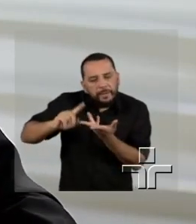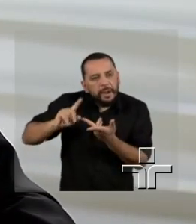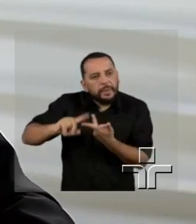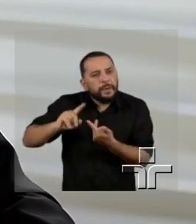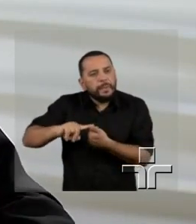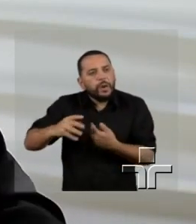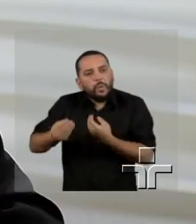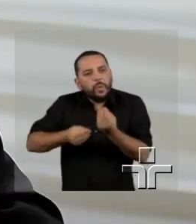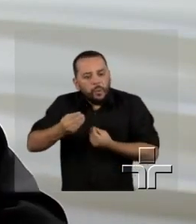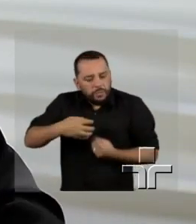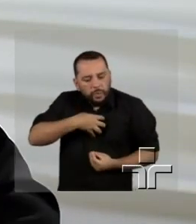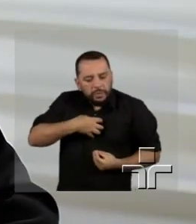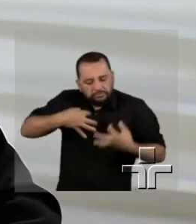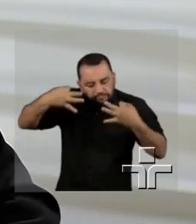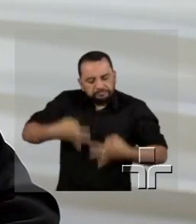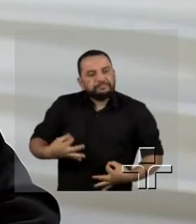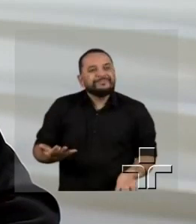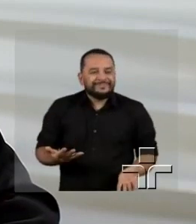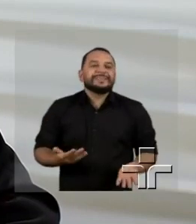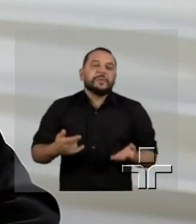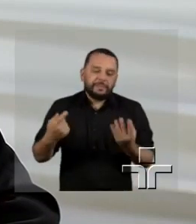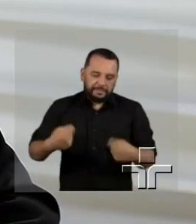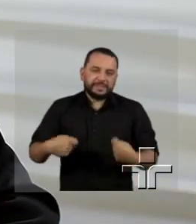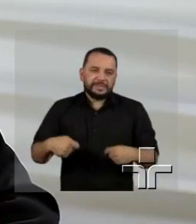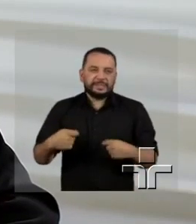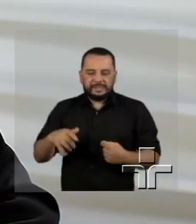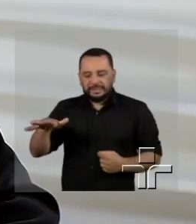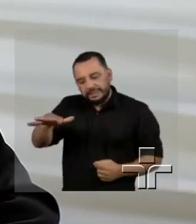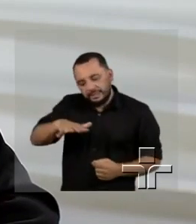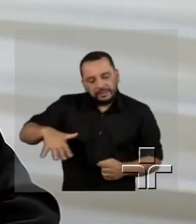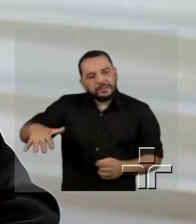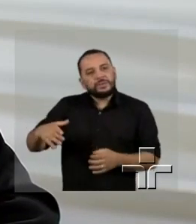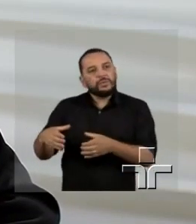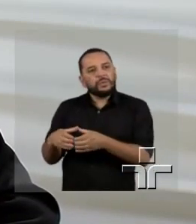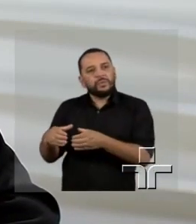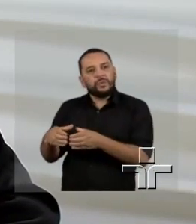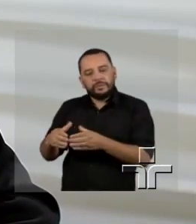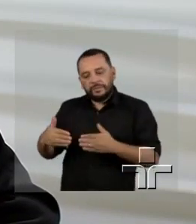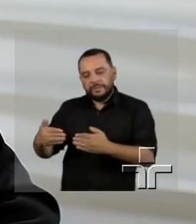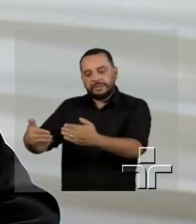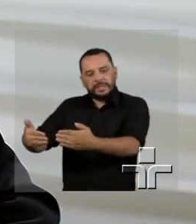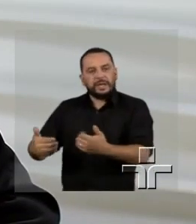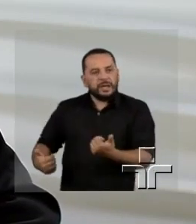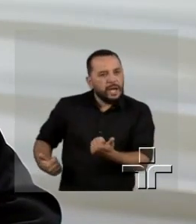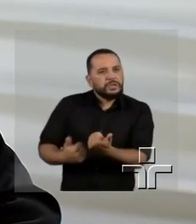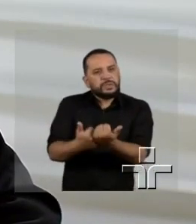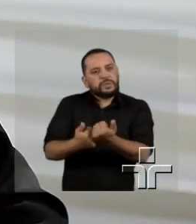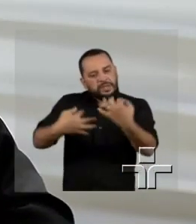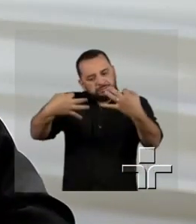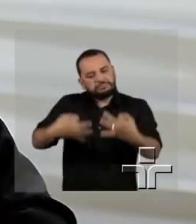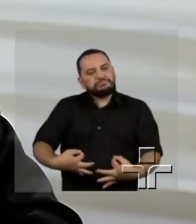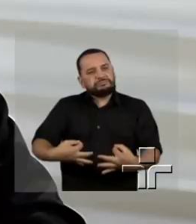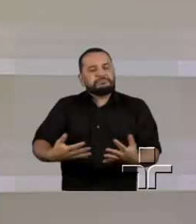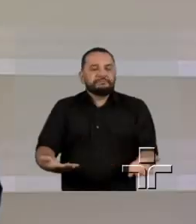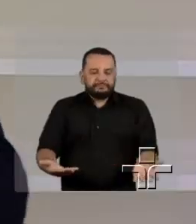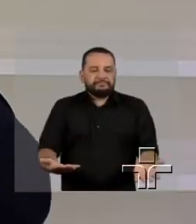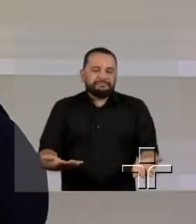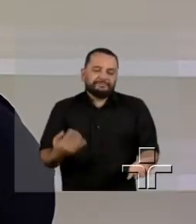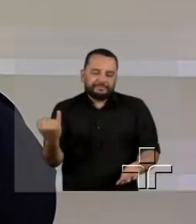dos assessores, né? Eu particularmente, no meu caso, eu posso falar por mim, eu acredito